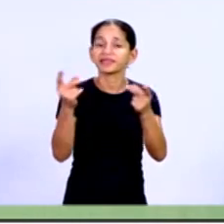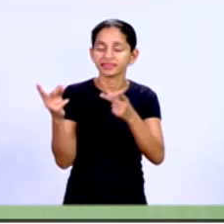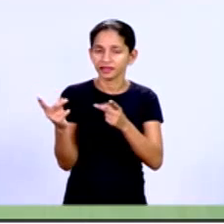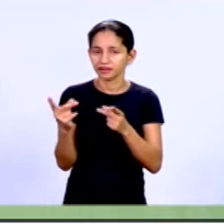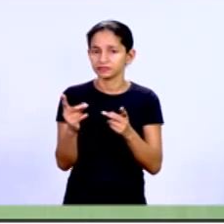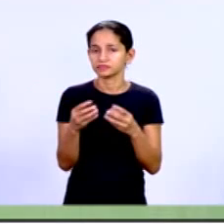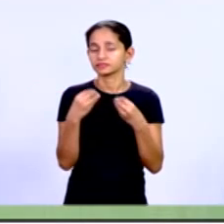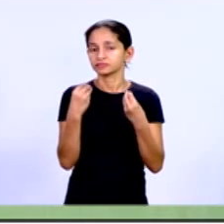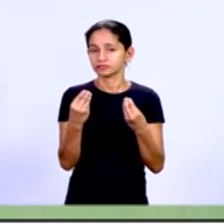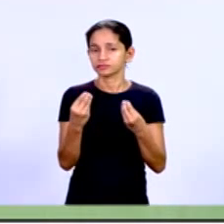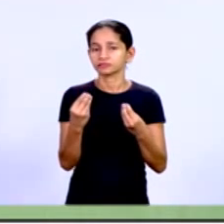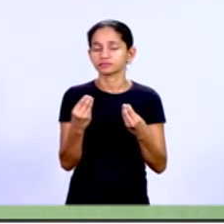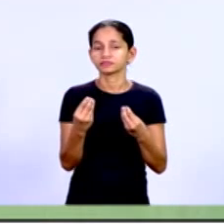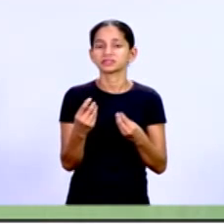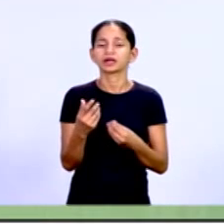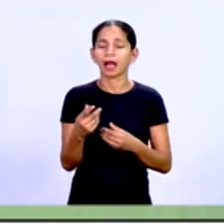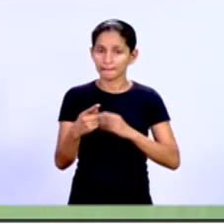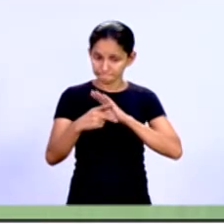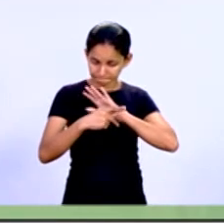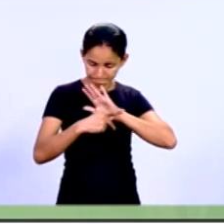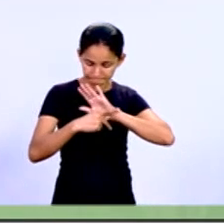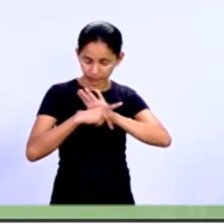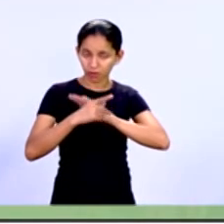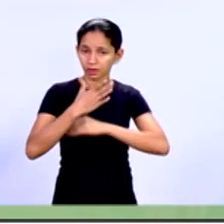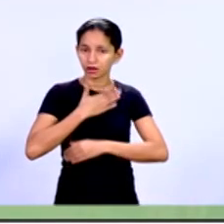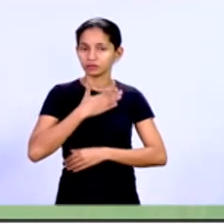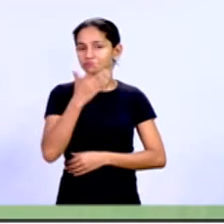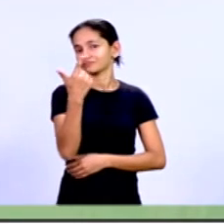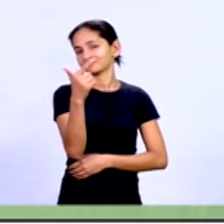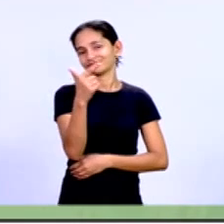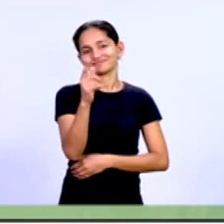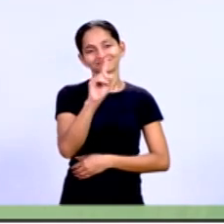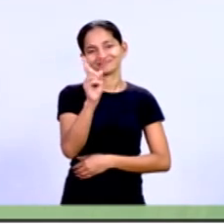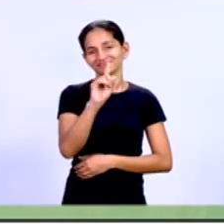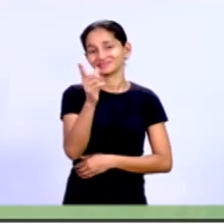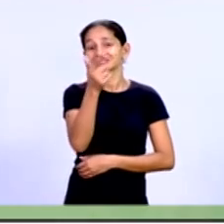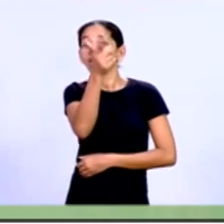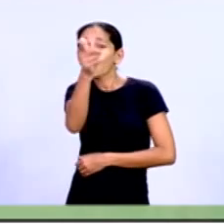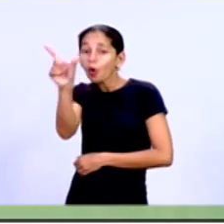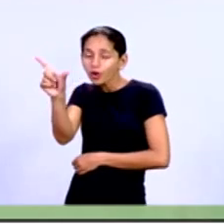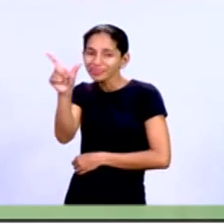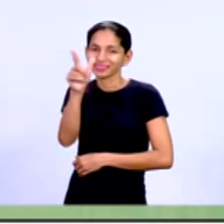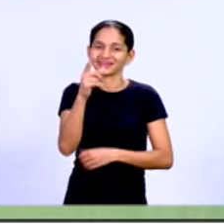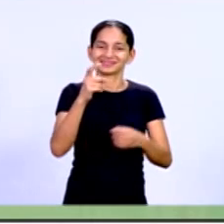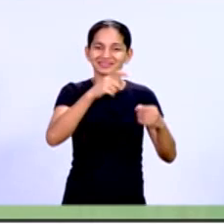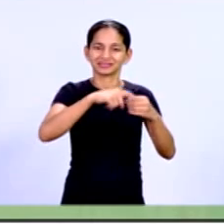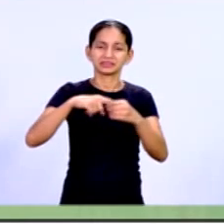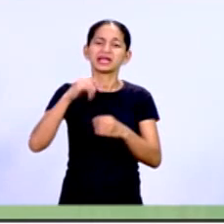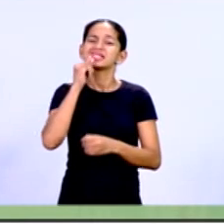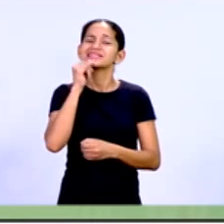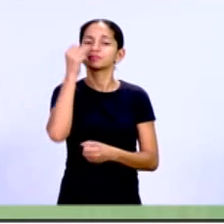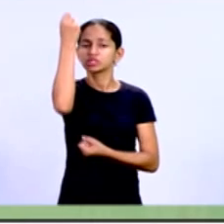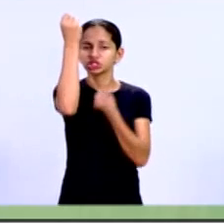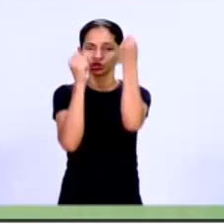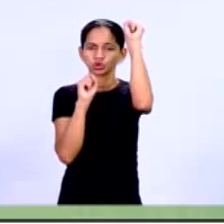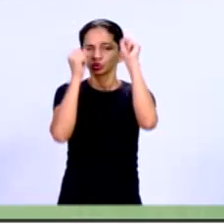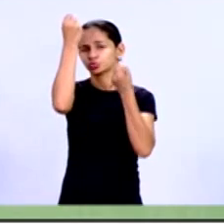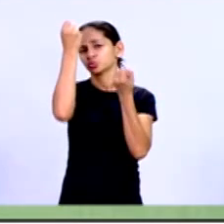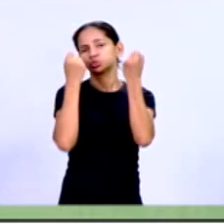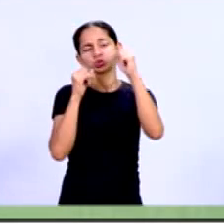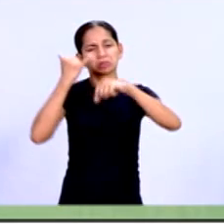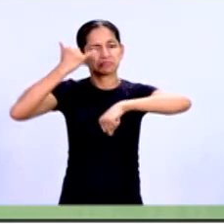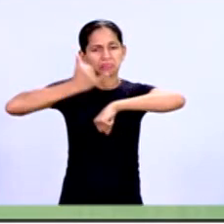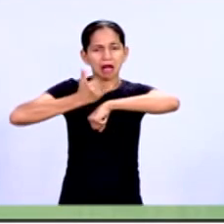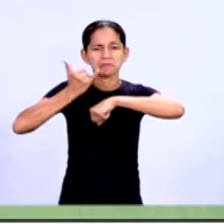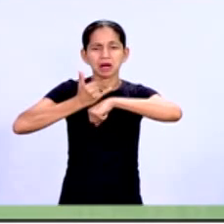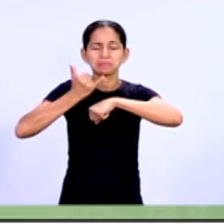bem. Os títulos não são dela, é de uma empresa não financeira, digamos uma indústria, né, uma grande